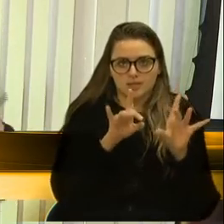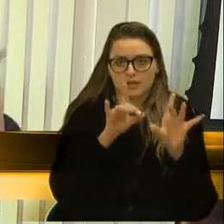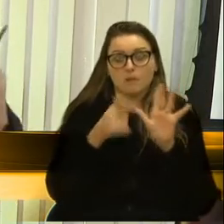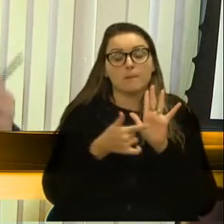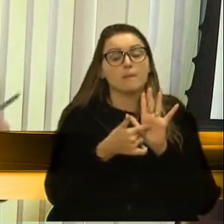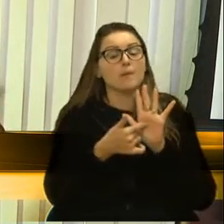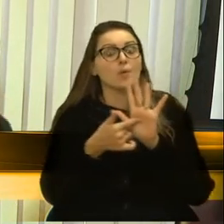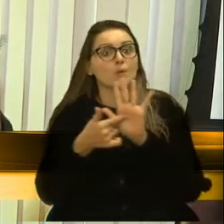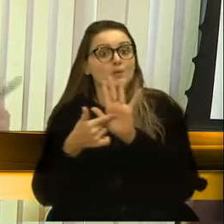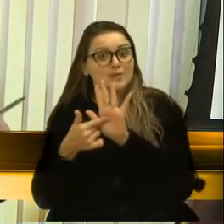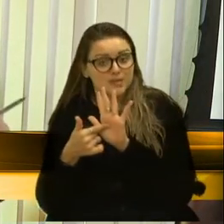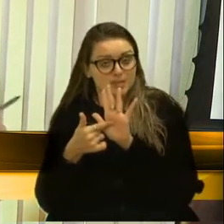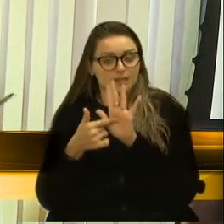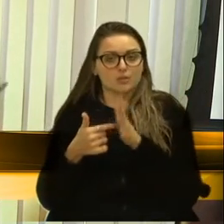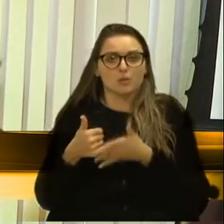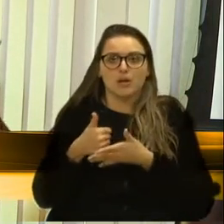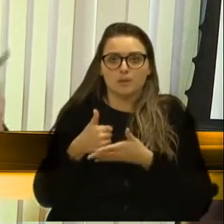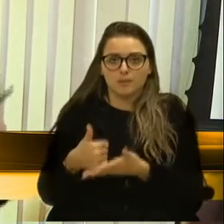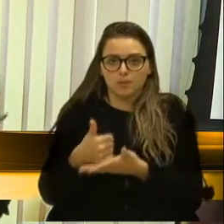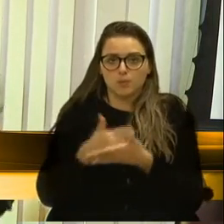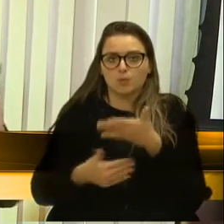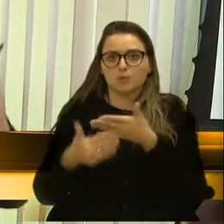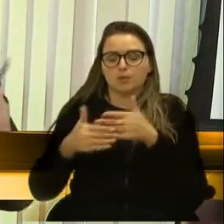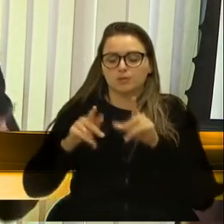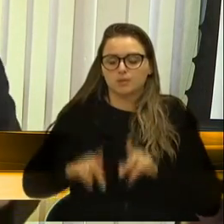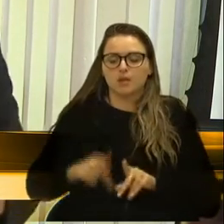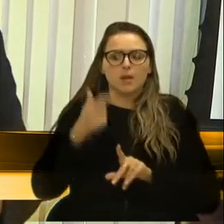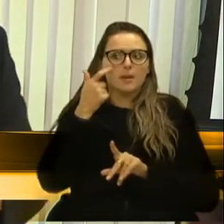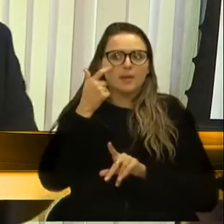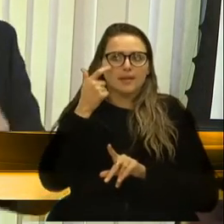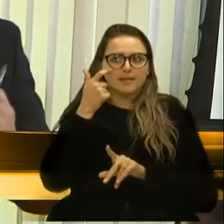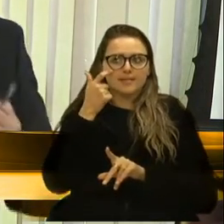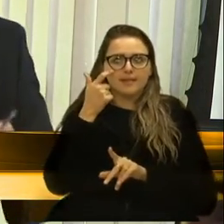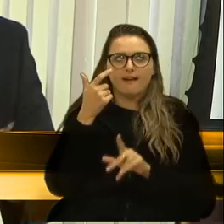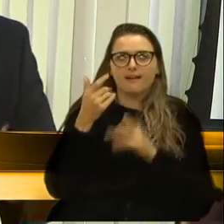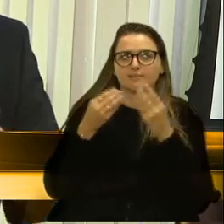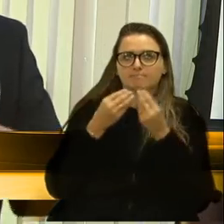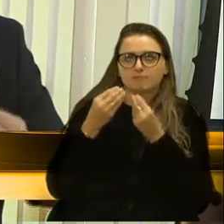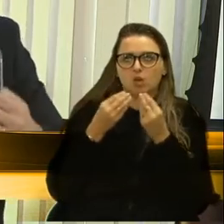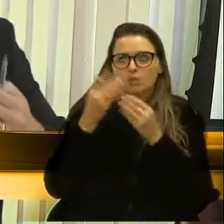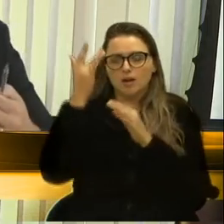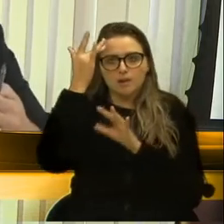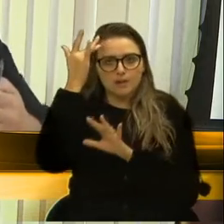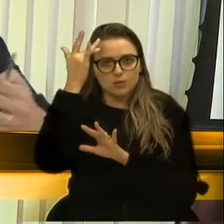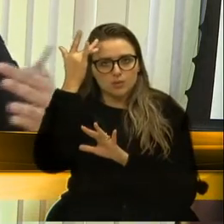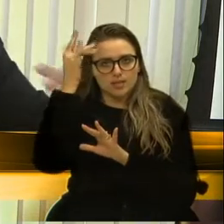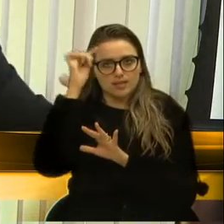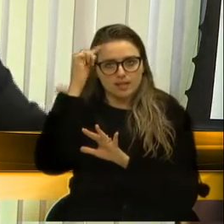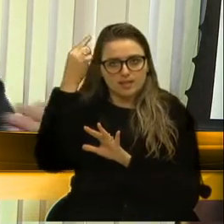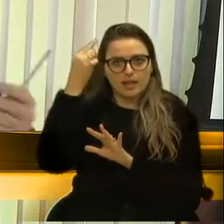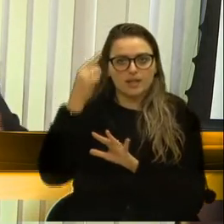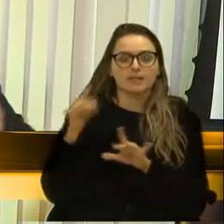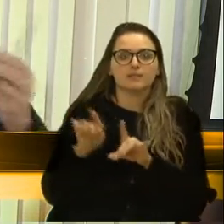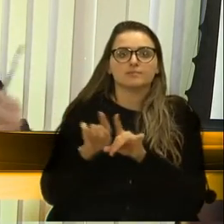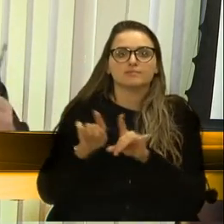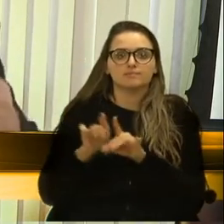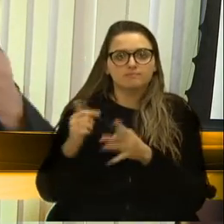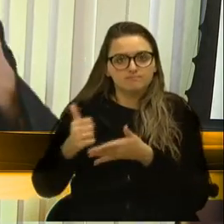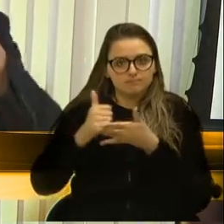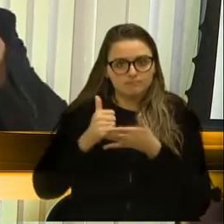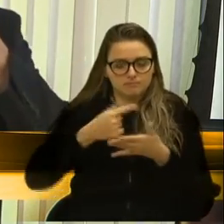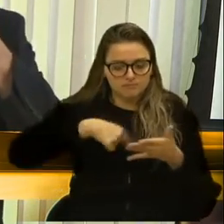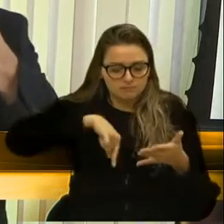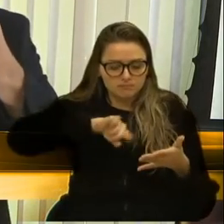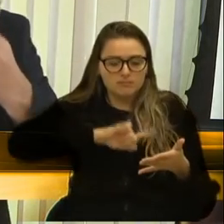dando subsídios para a população pensar, refletir, enfim, dando subsídios até para a gente